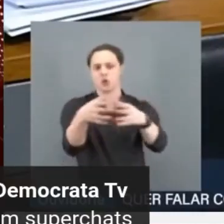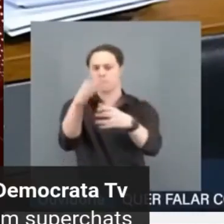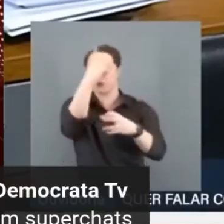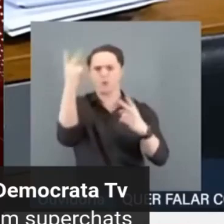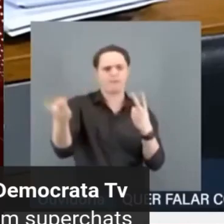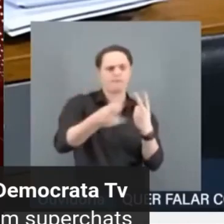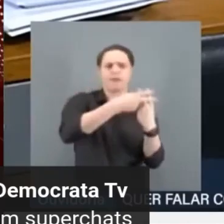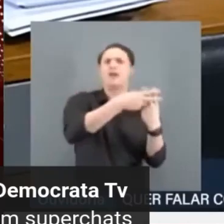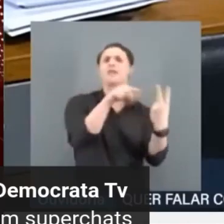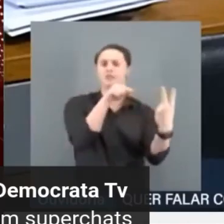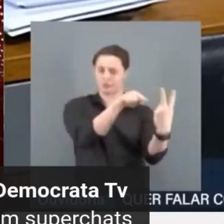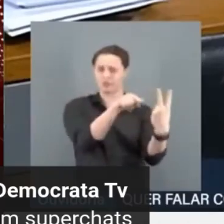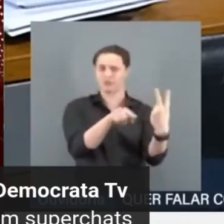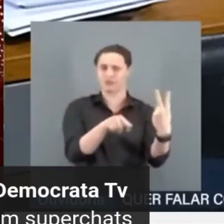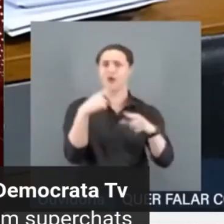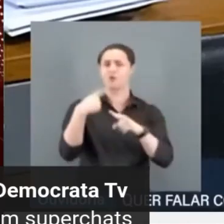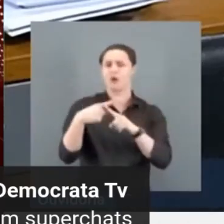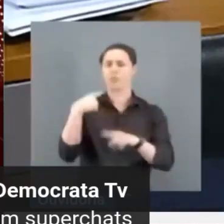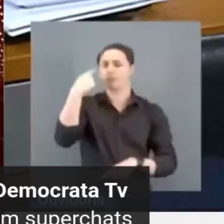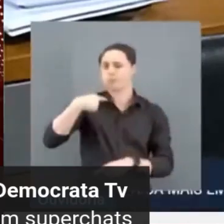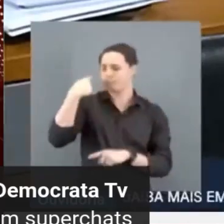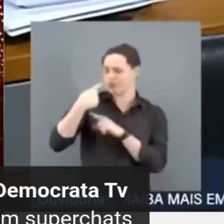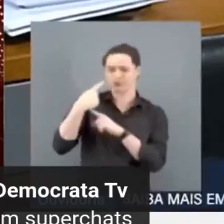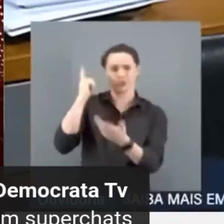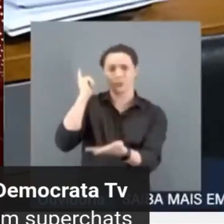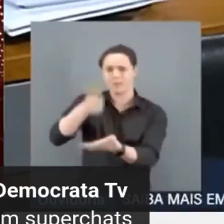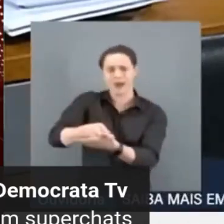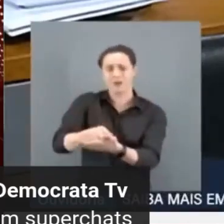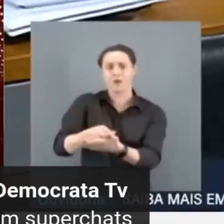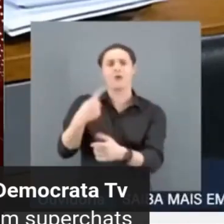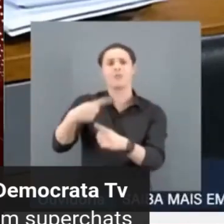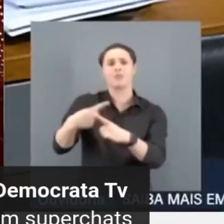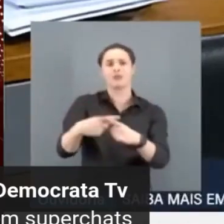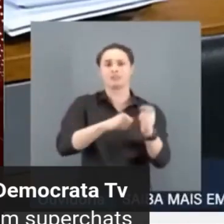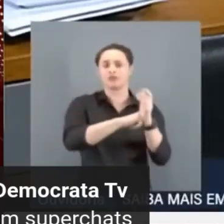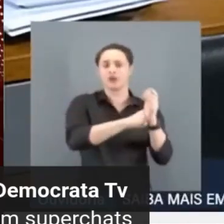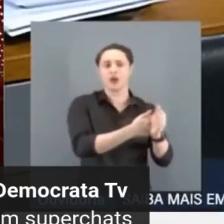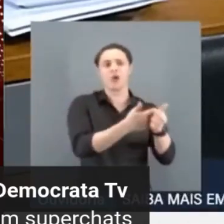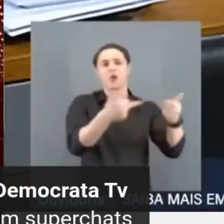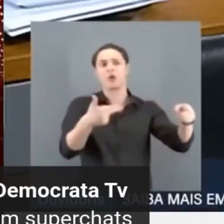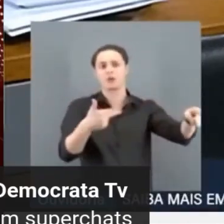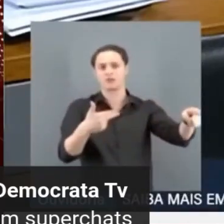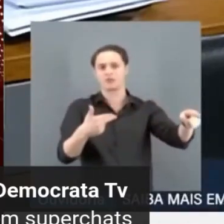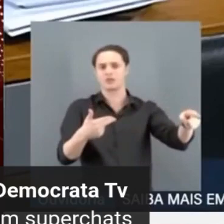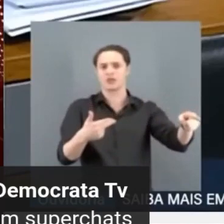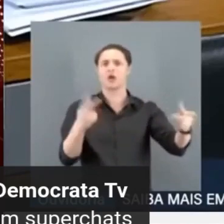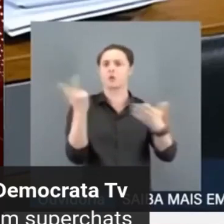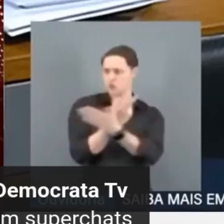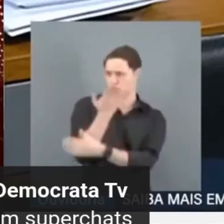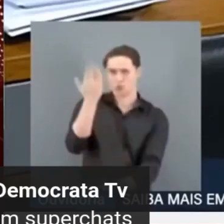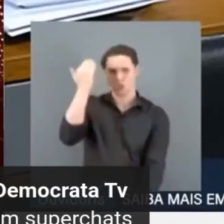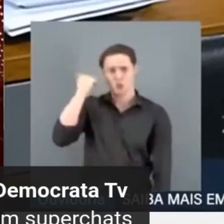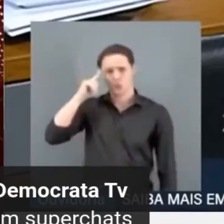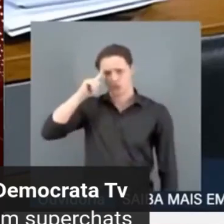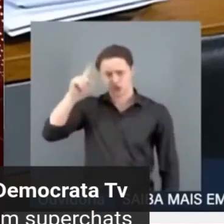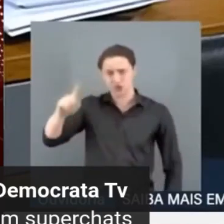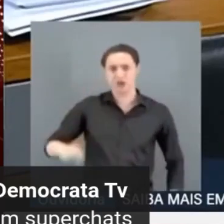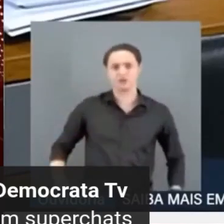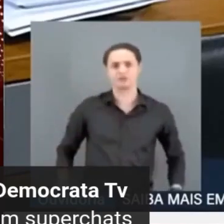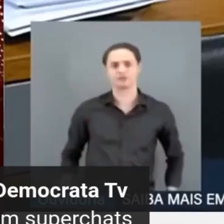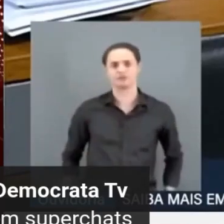estão, sabe? Porque os advogados, eles não pagaram os advogados, por isso que eu acho que fizeram aquela baboseira naquele dia lá